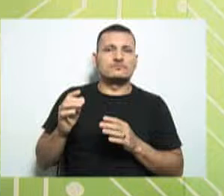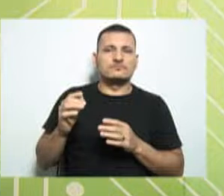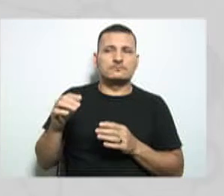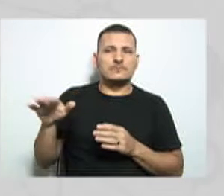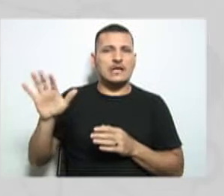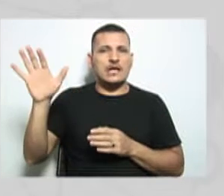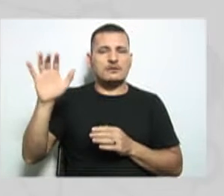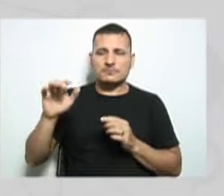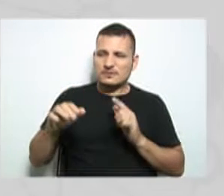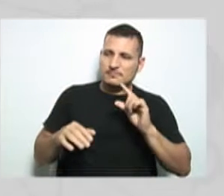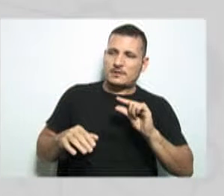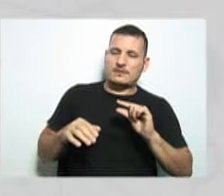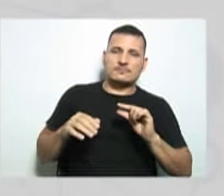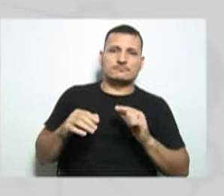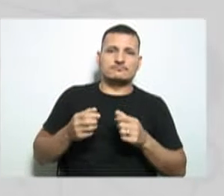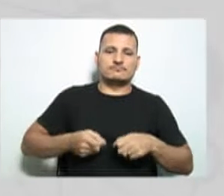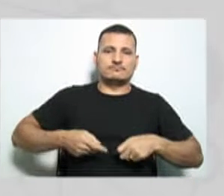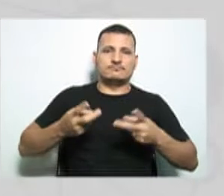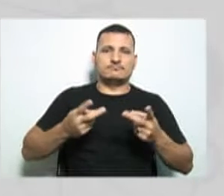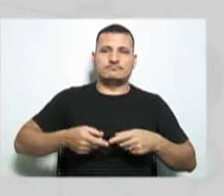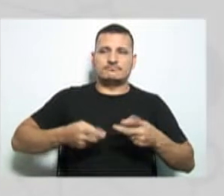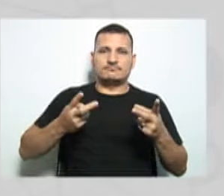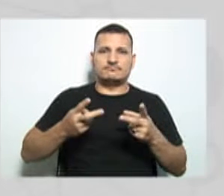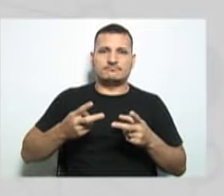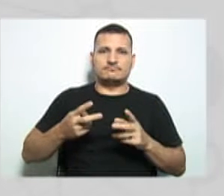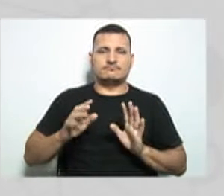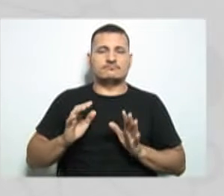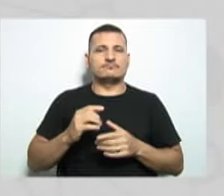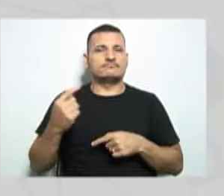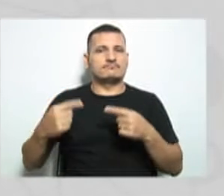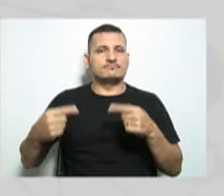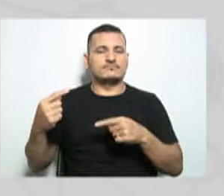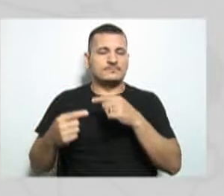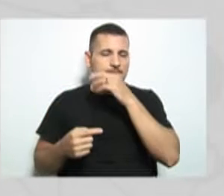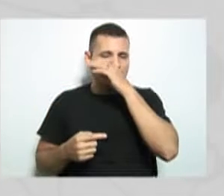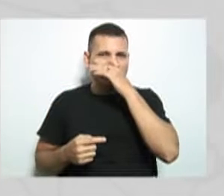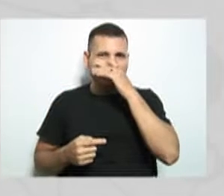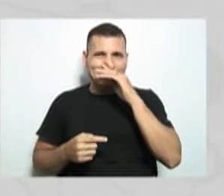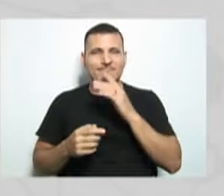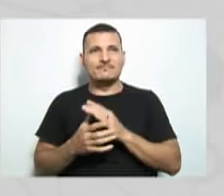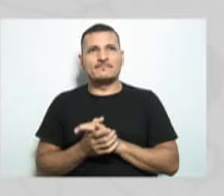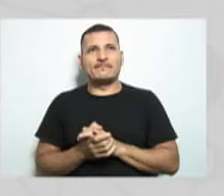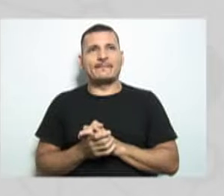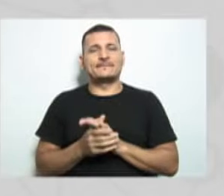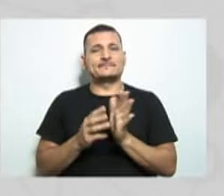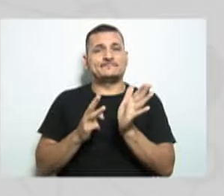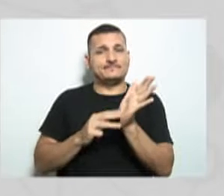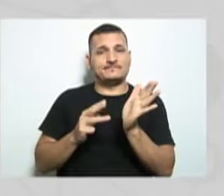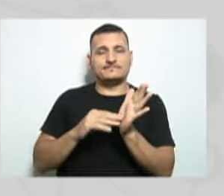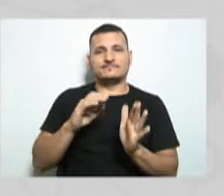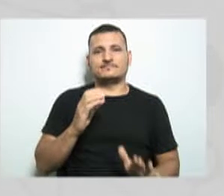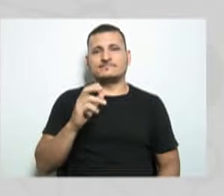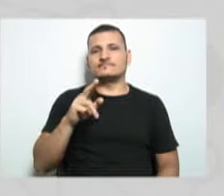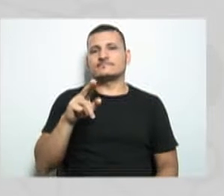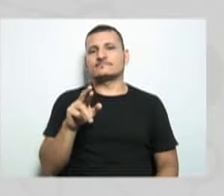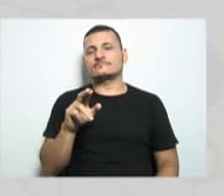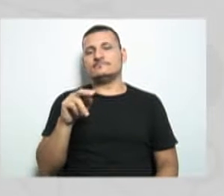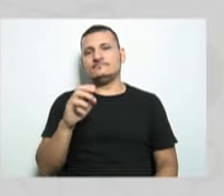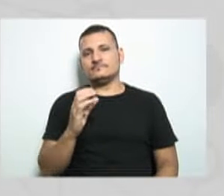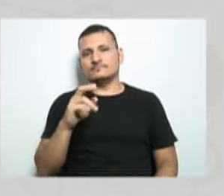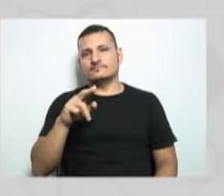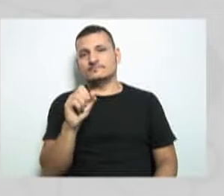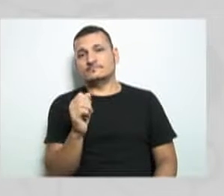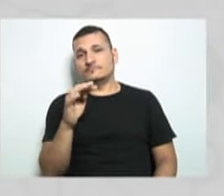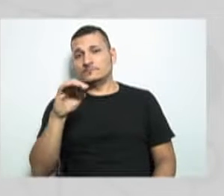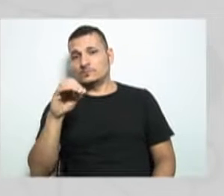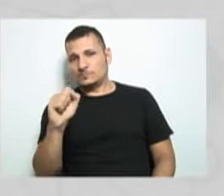outro método ali no slide. O método baseado nos custos. Nesse método, os custos exercem